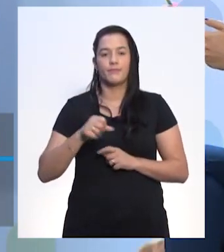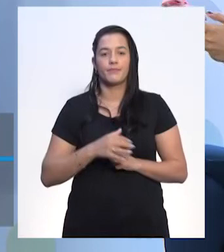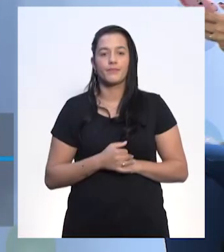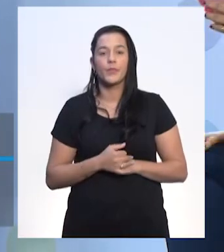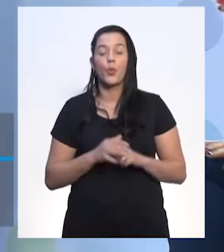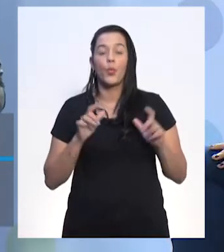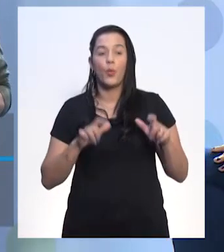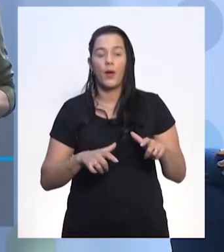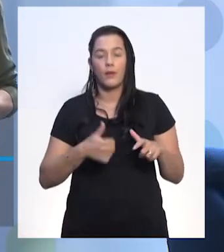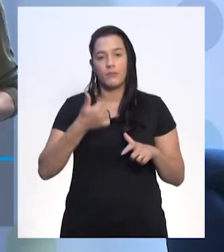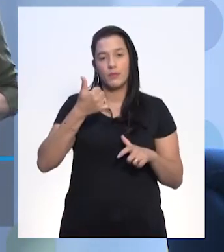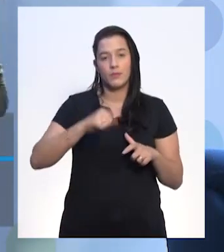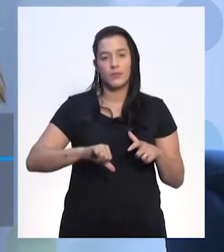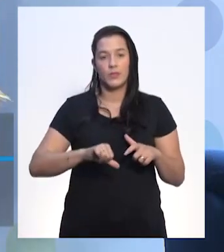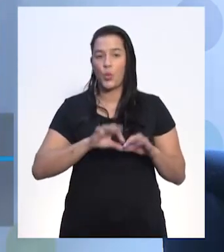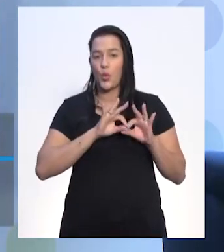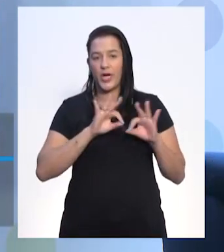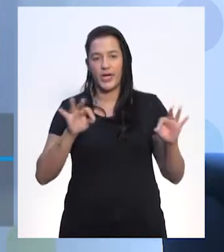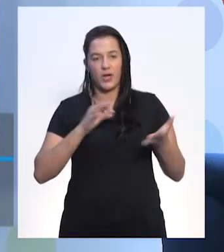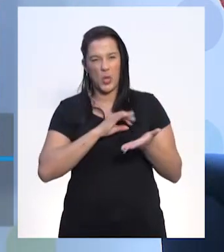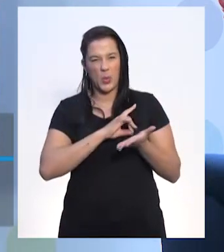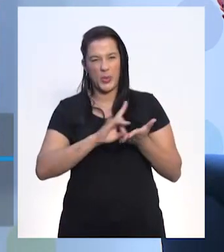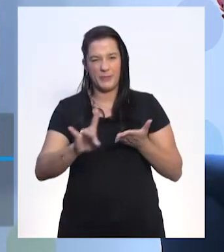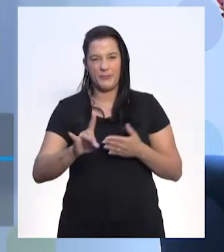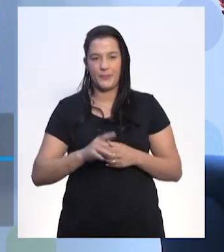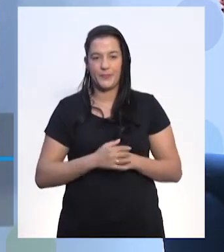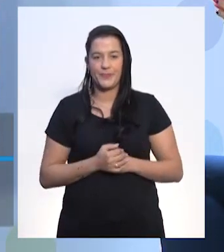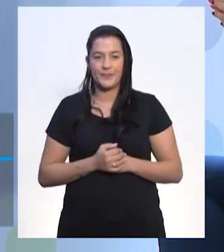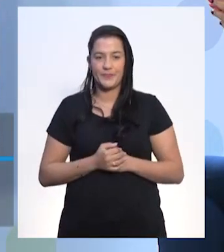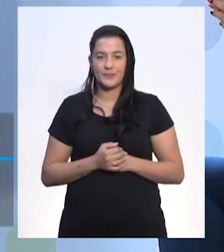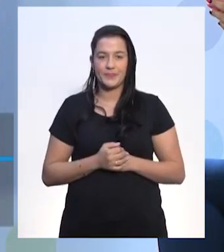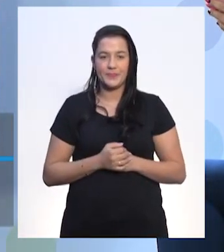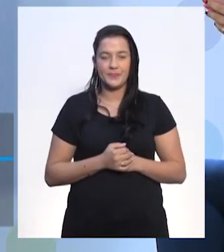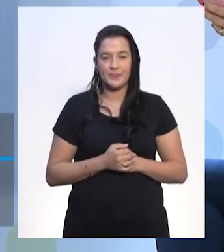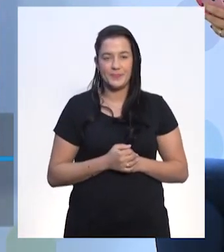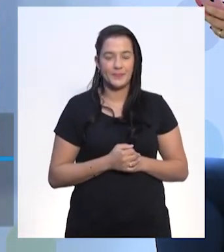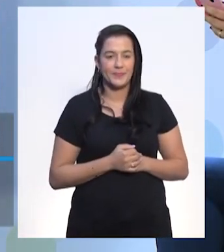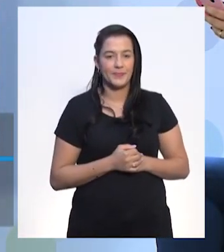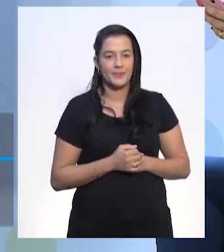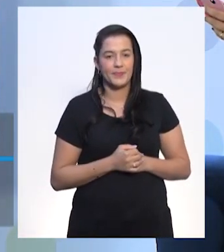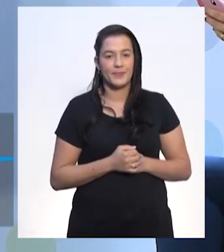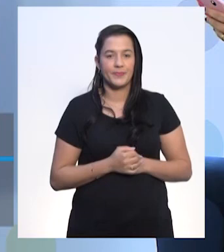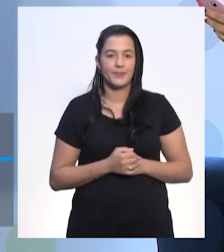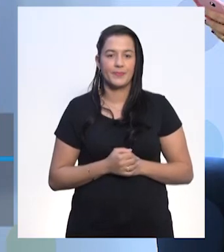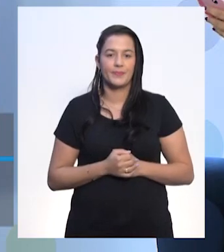de conservação? Péssima. Bom, vamos colocar, né?